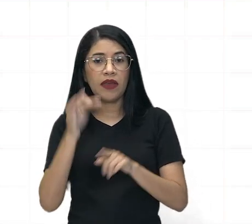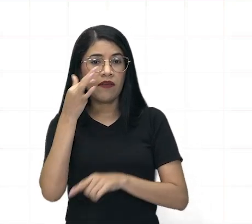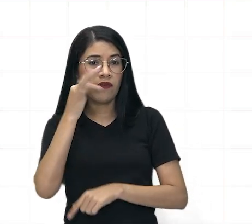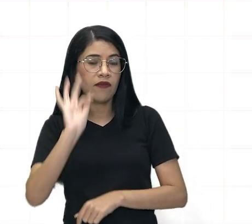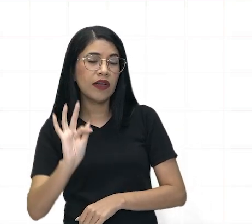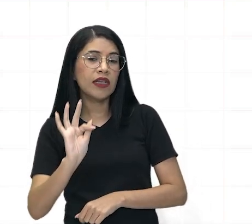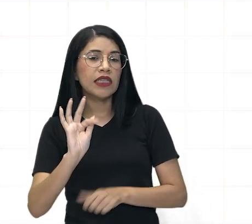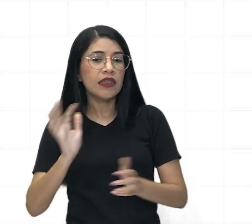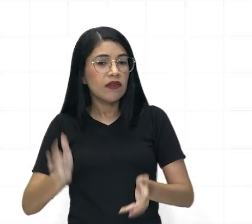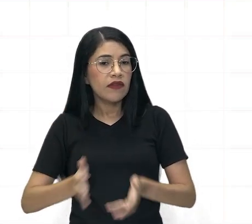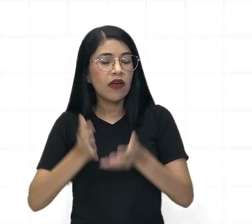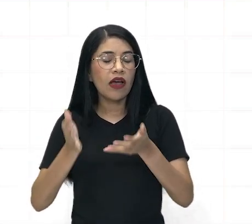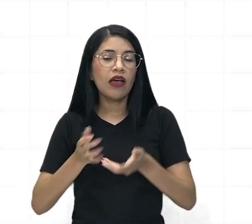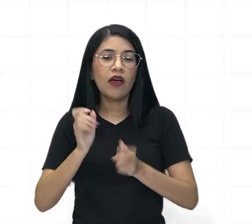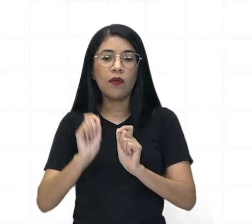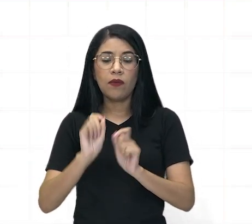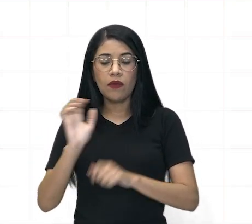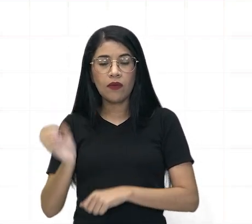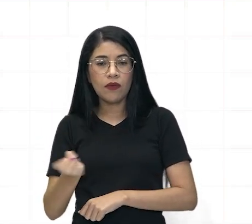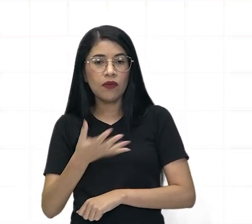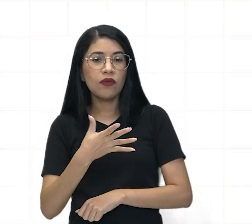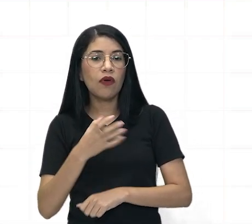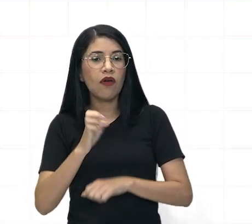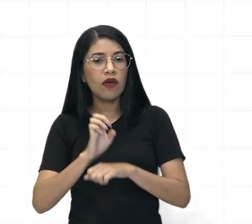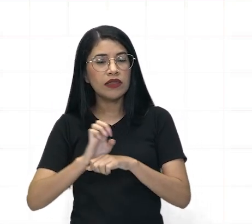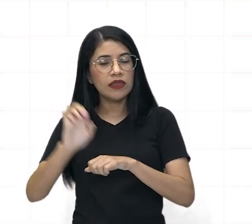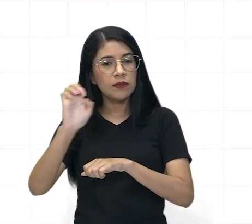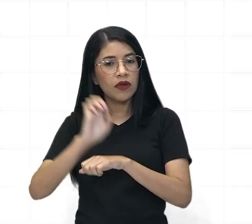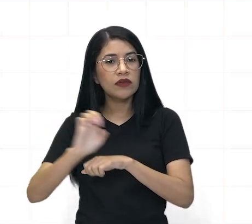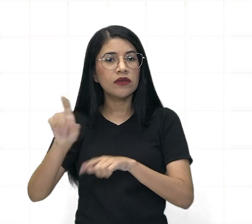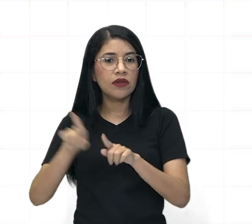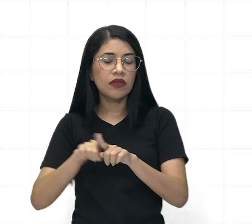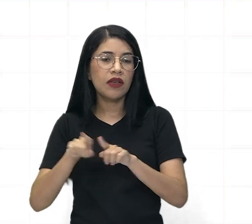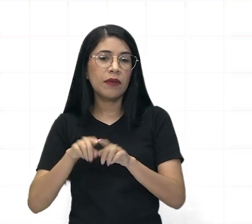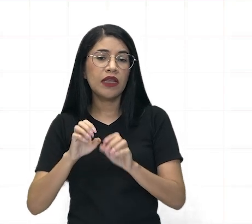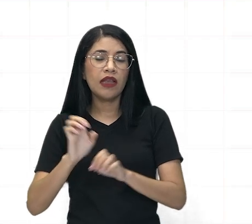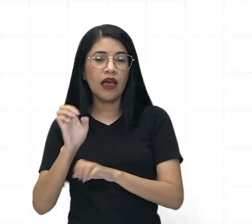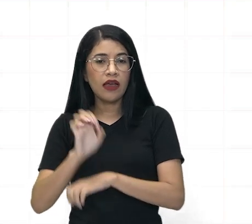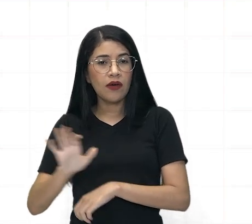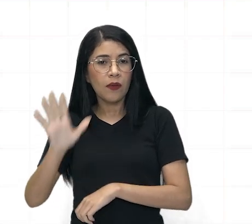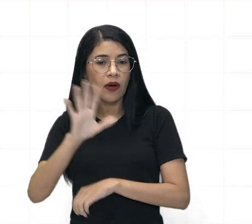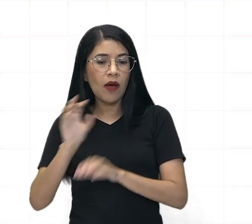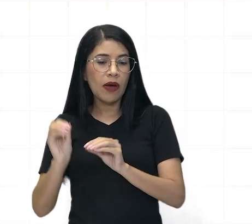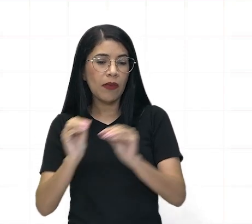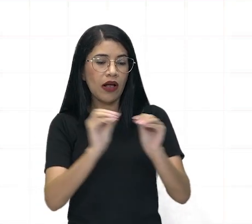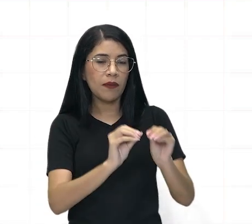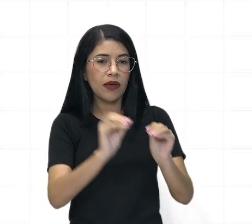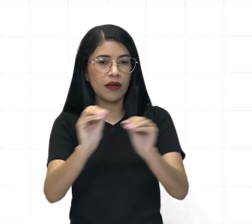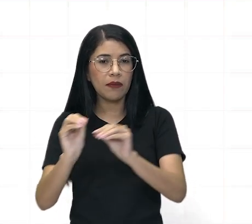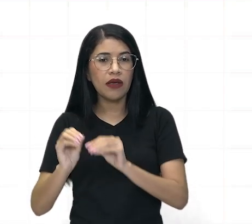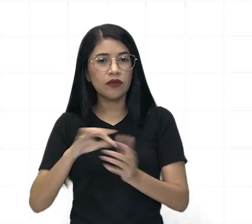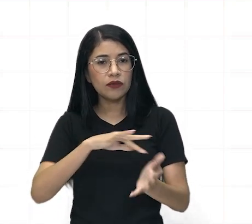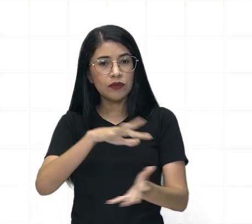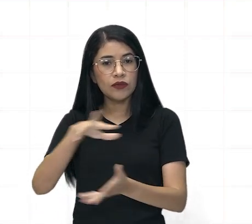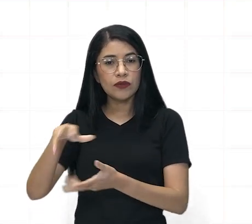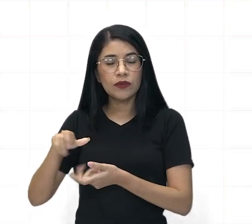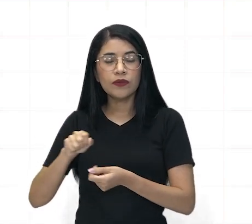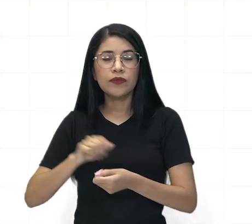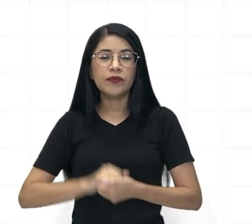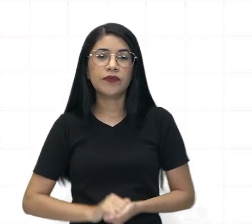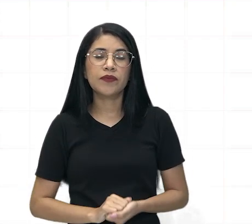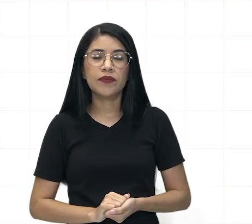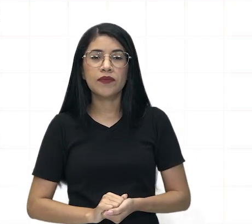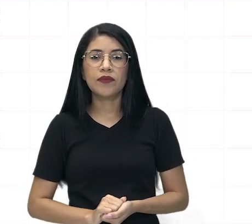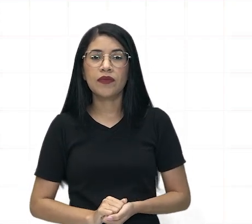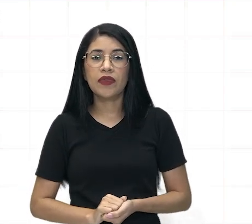a inovação das exportações da Europa para outras áreas do mundo. No caso do